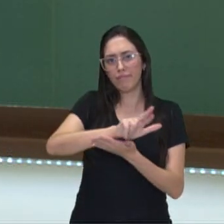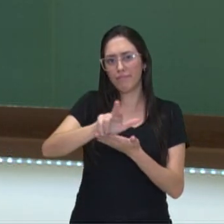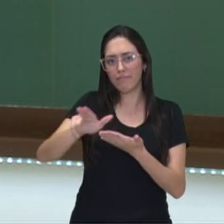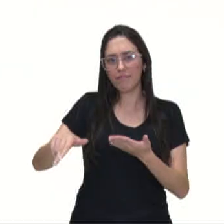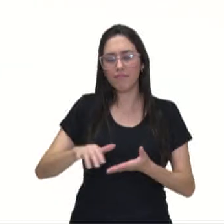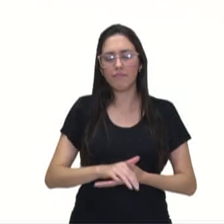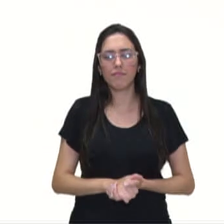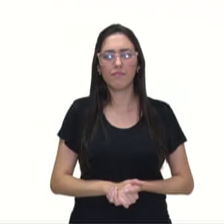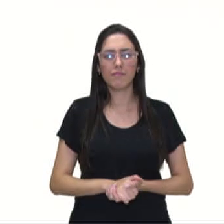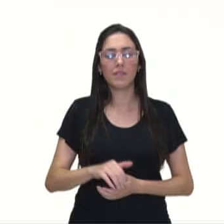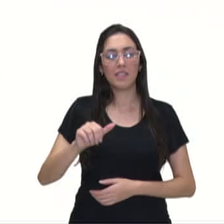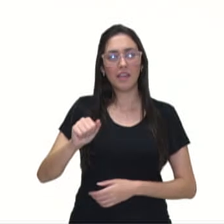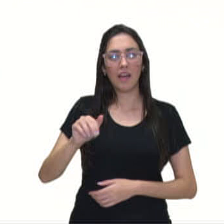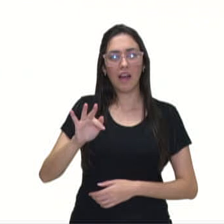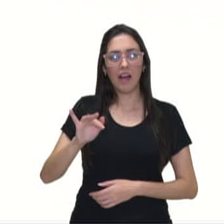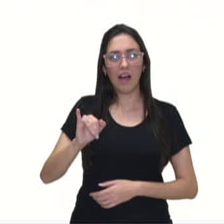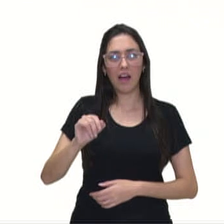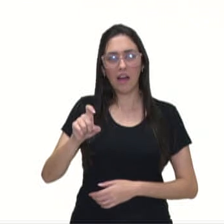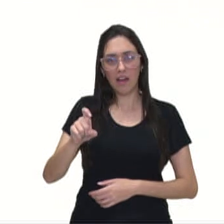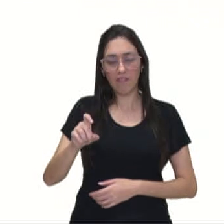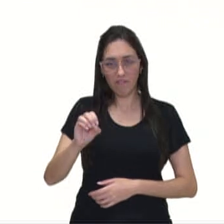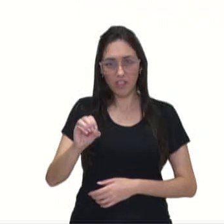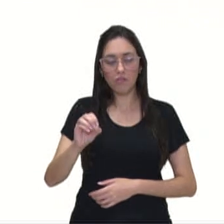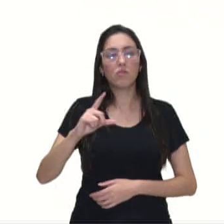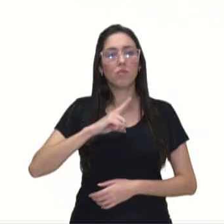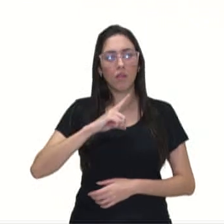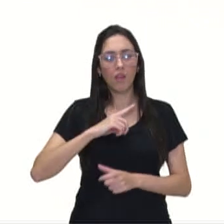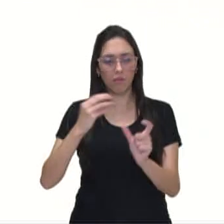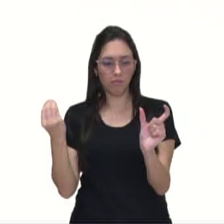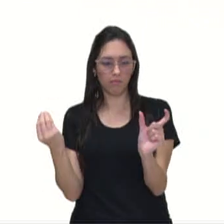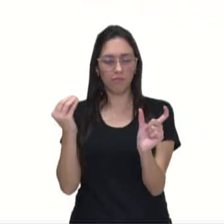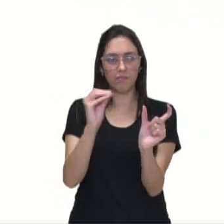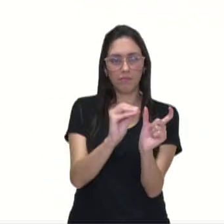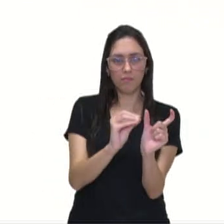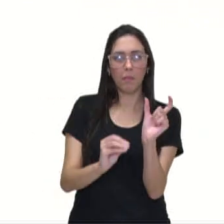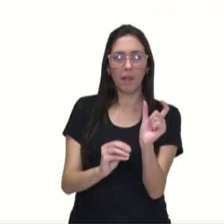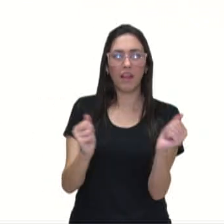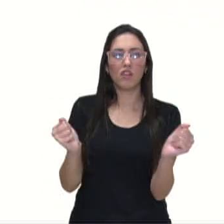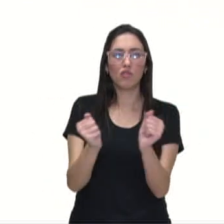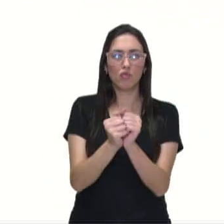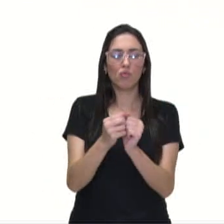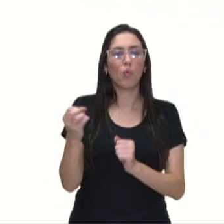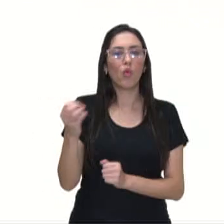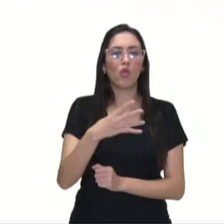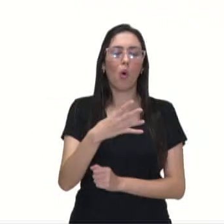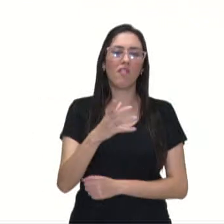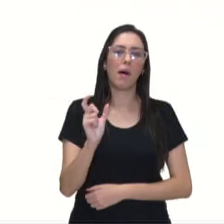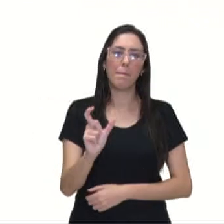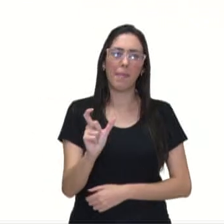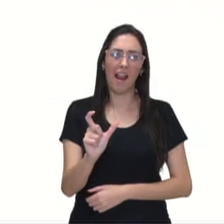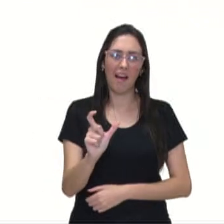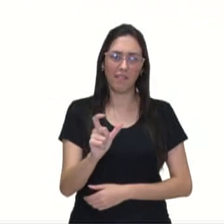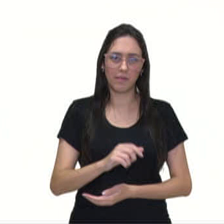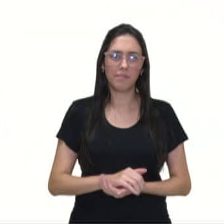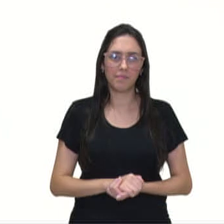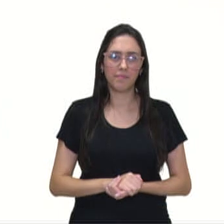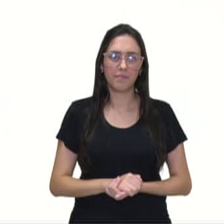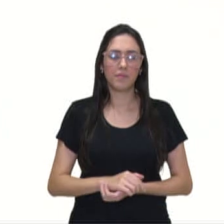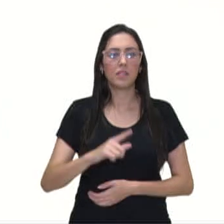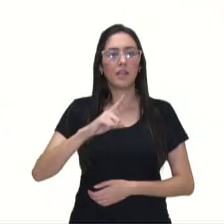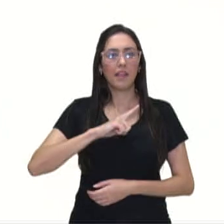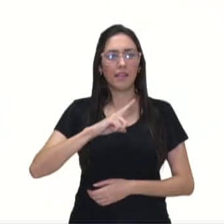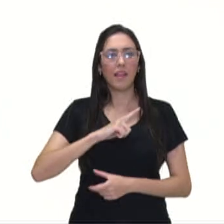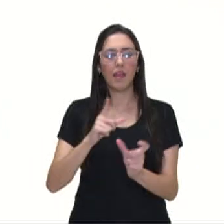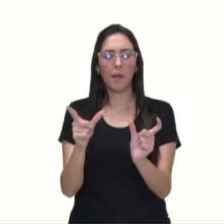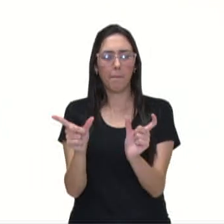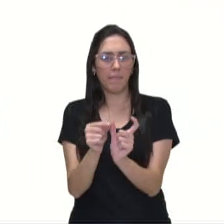Esses afixos se juntam às palavras a fim de formar novas palavras e os seus nomes